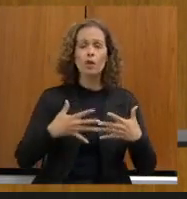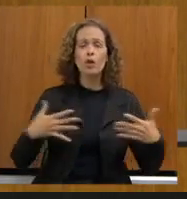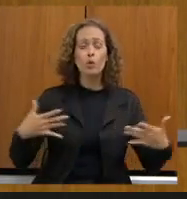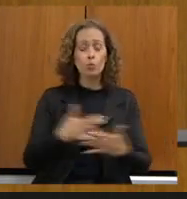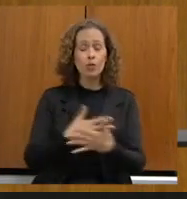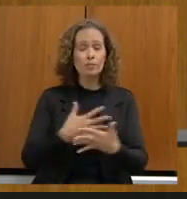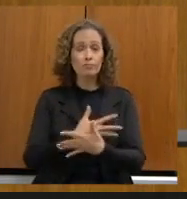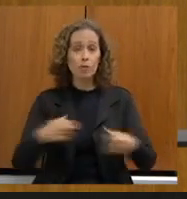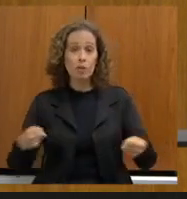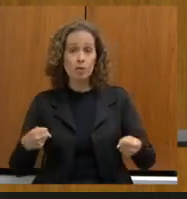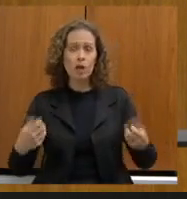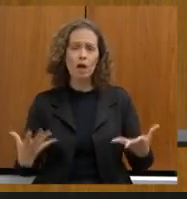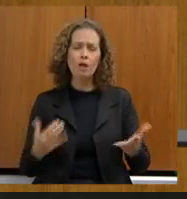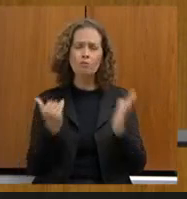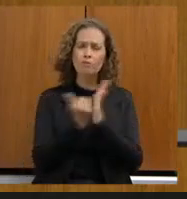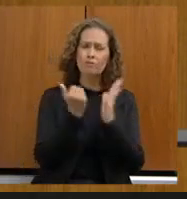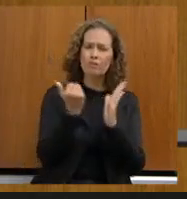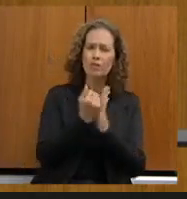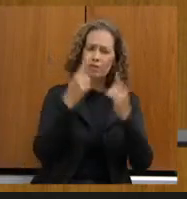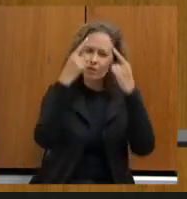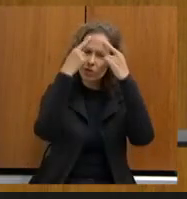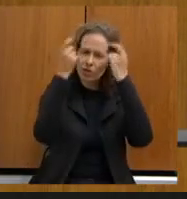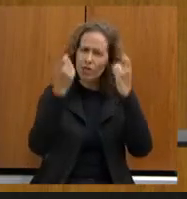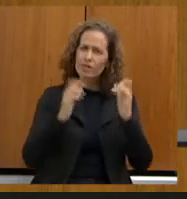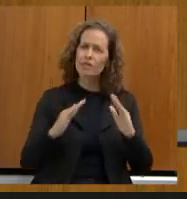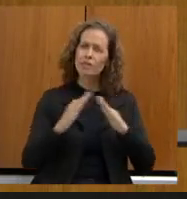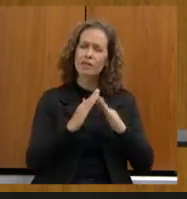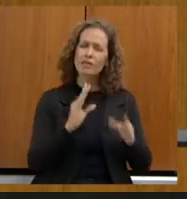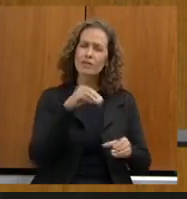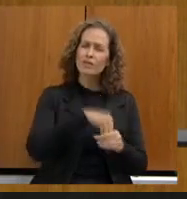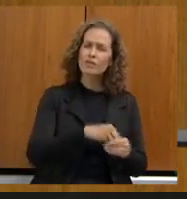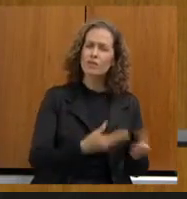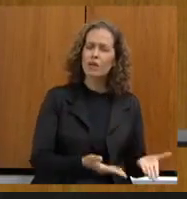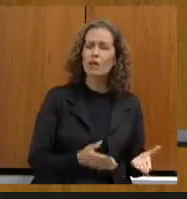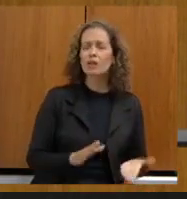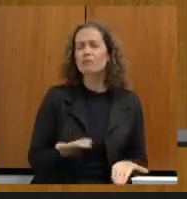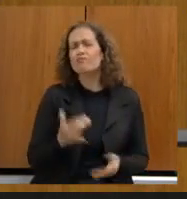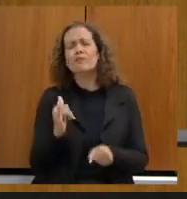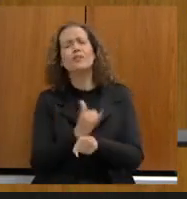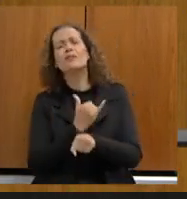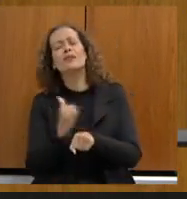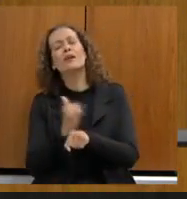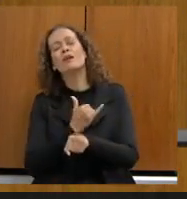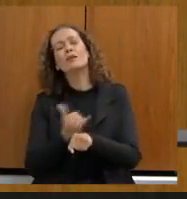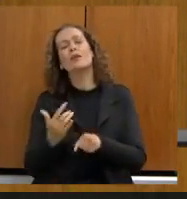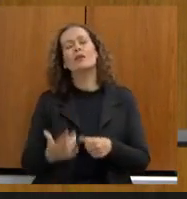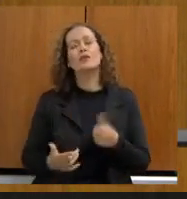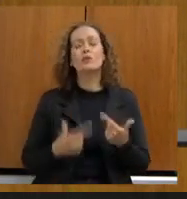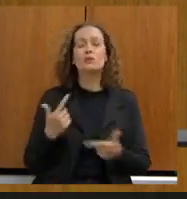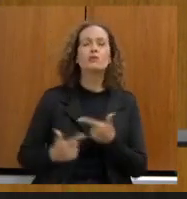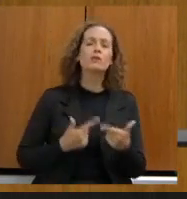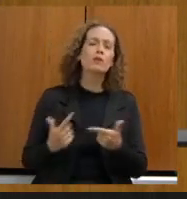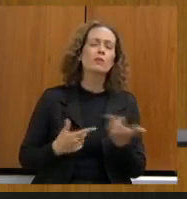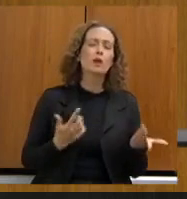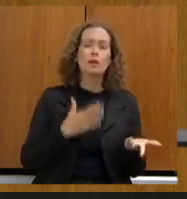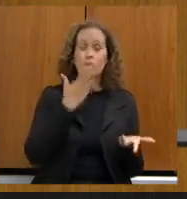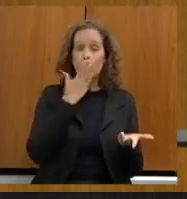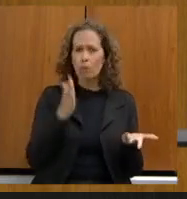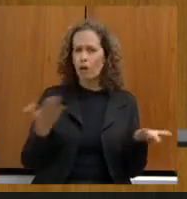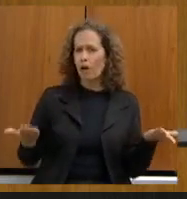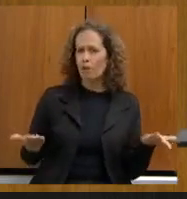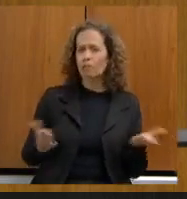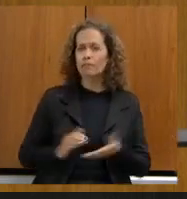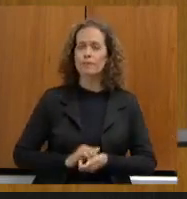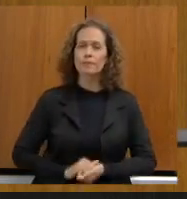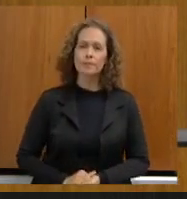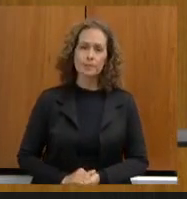com o aumento da violência doméstica e que tipo de estratégia existe para tentar agir Apesar dessa situação mais